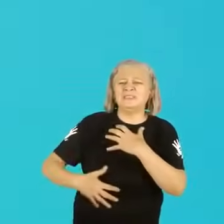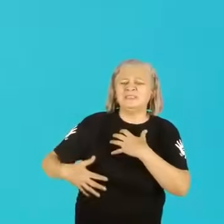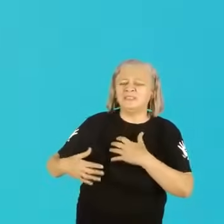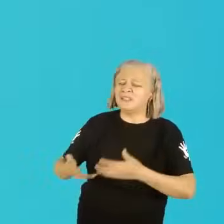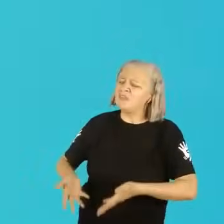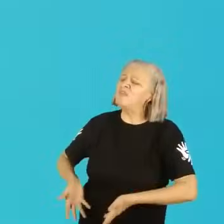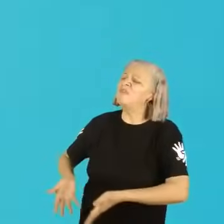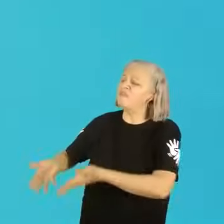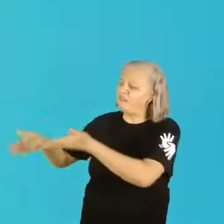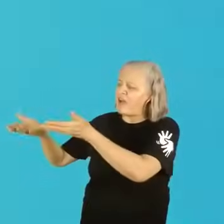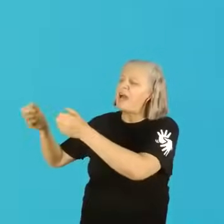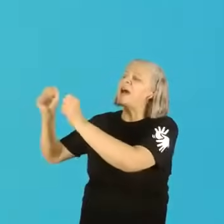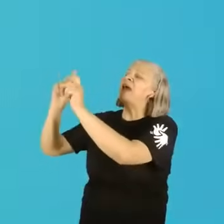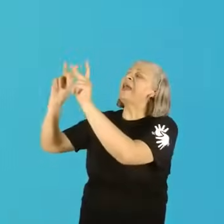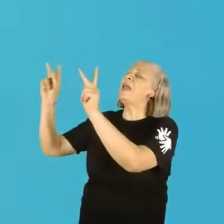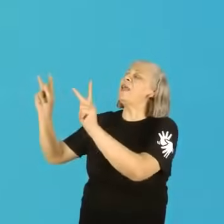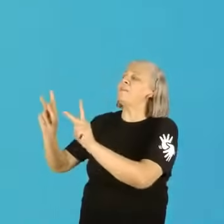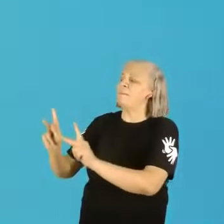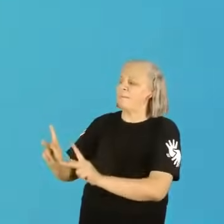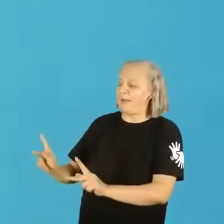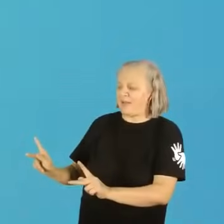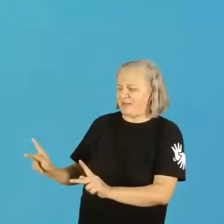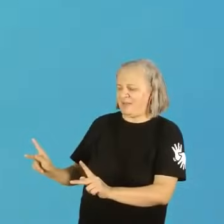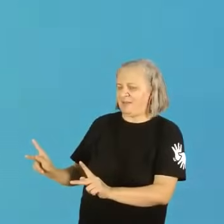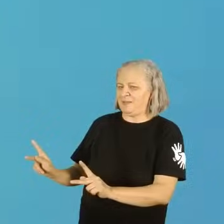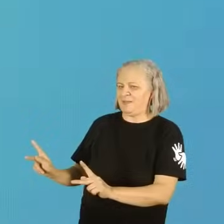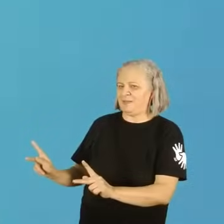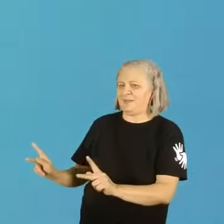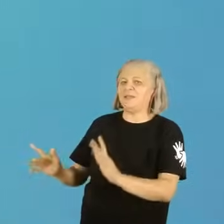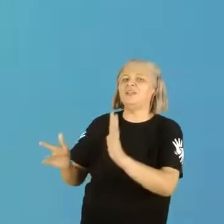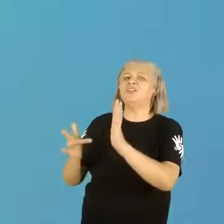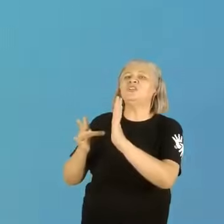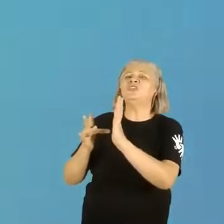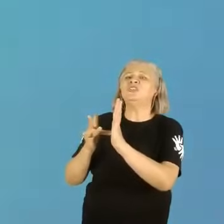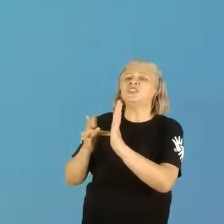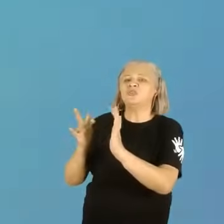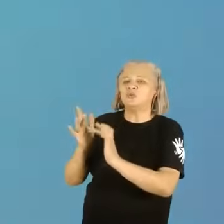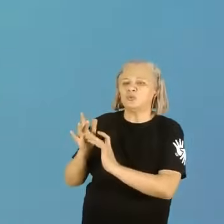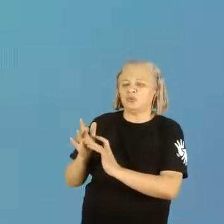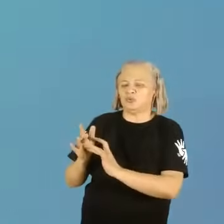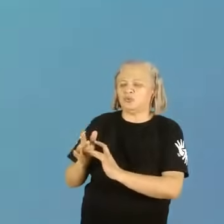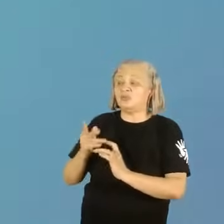paz. E Jesus diz para ela: o teu